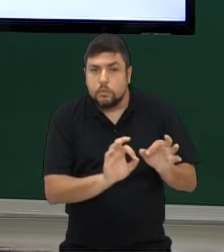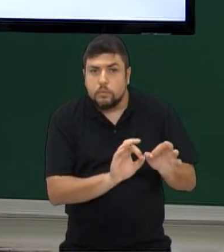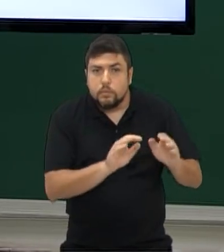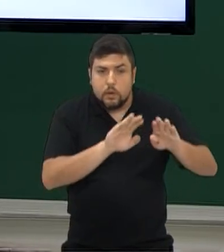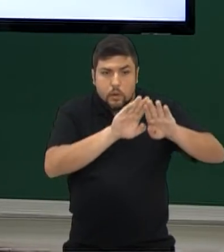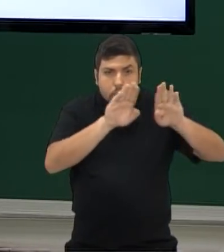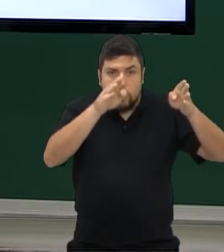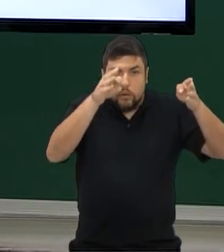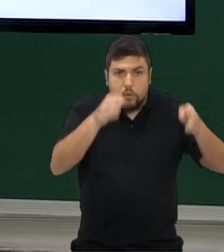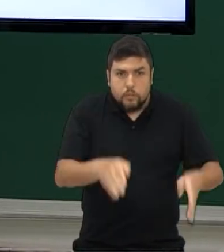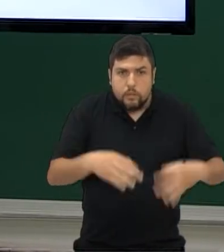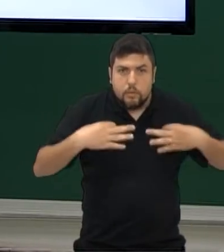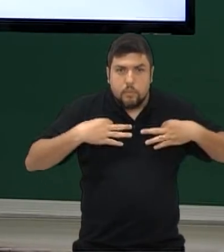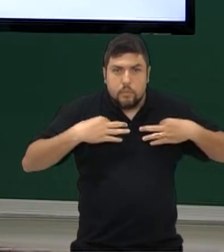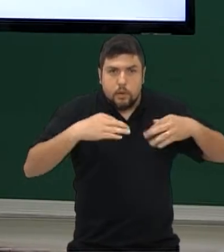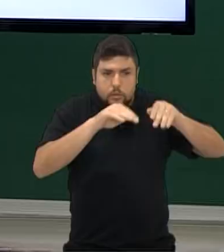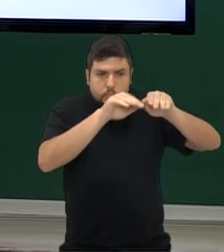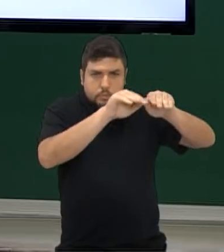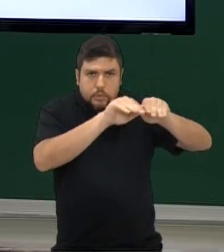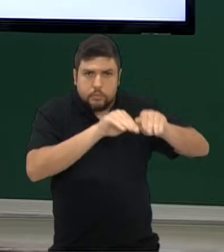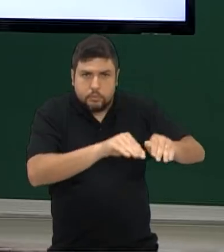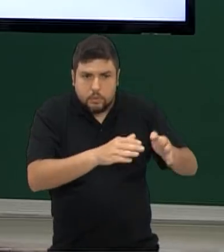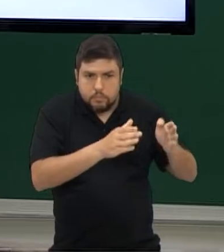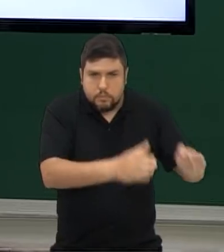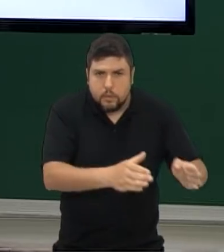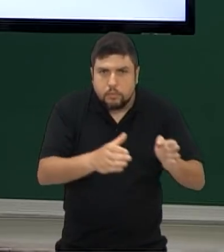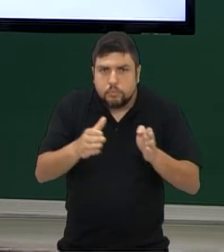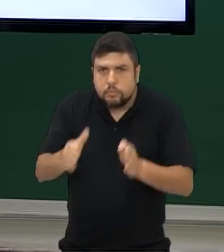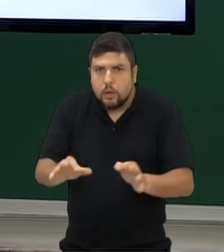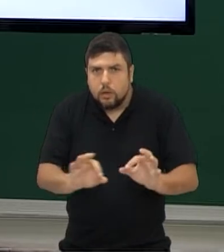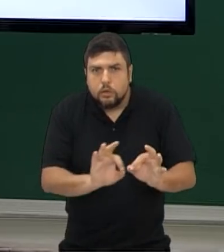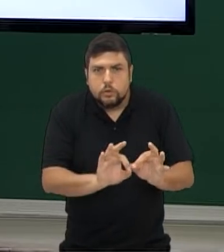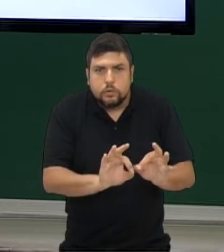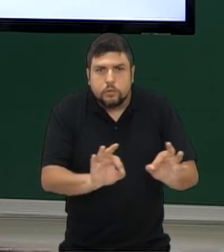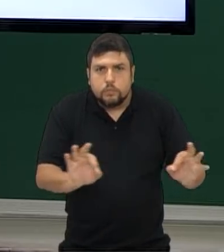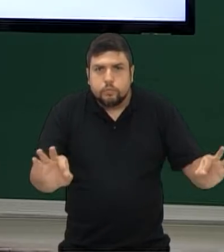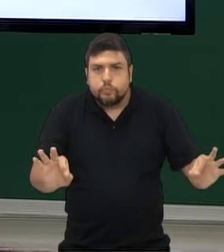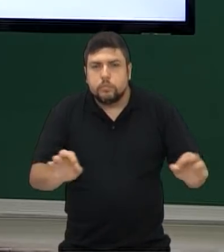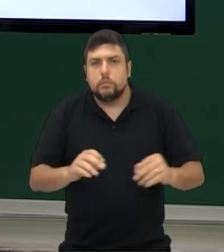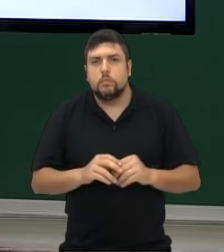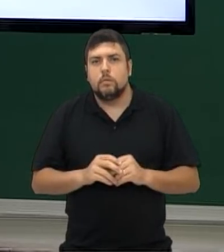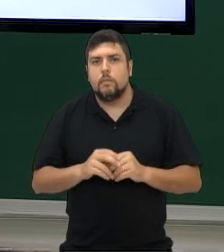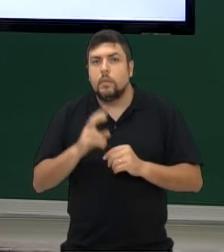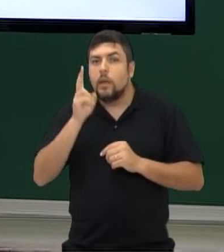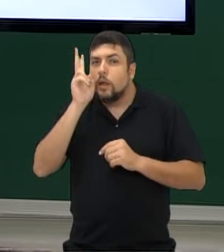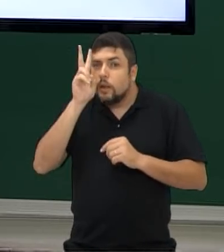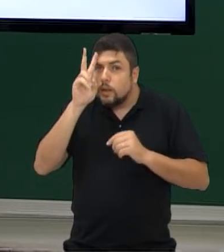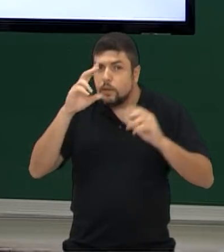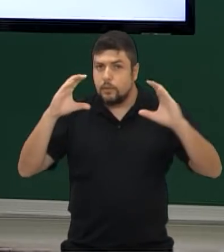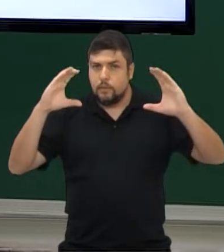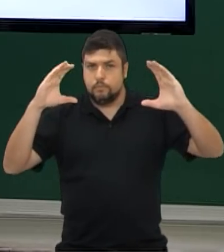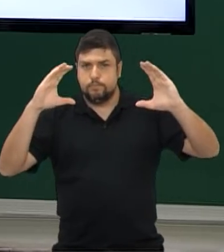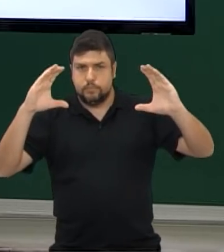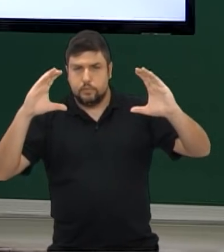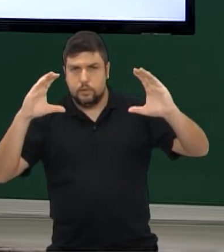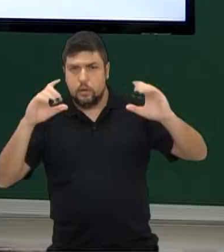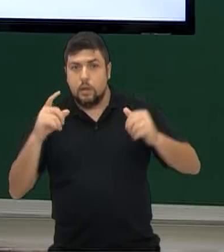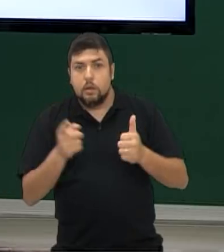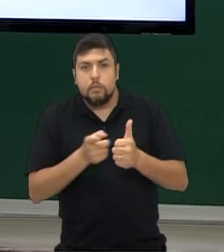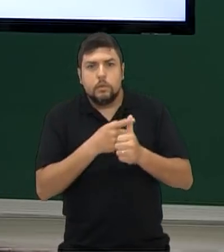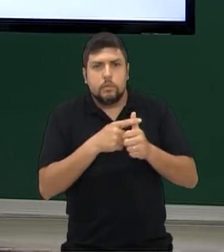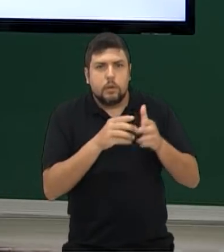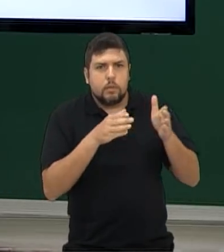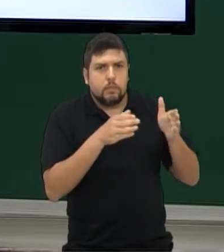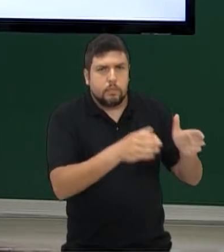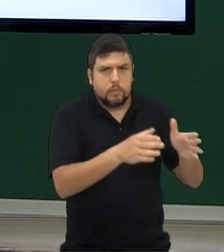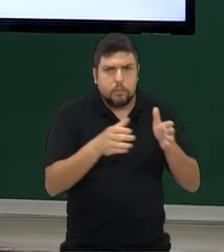que priorizar essa conta. Lembra que o parênteses na expressão faz isso? Faz com que você olhe primeiro